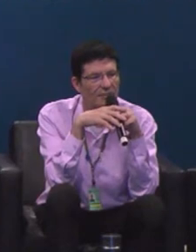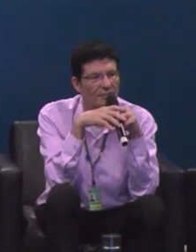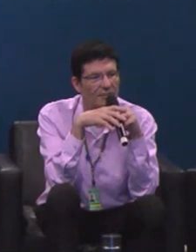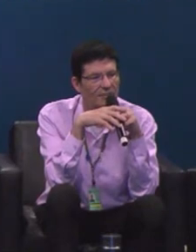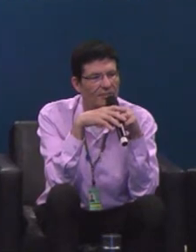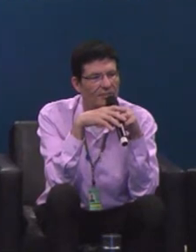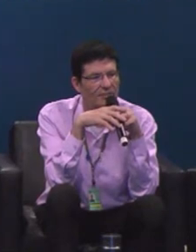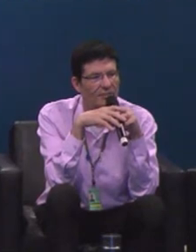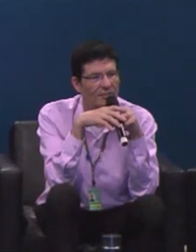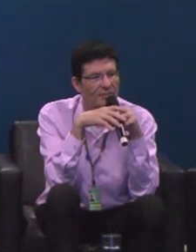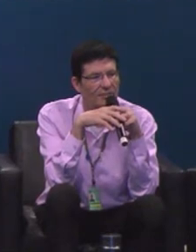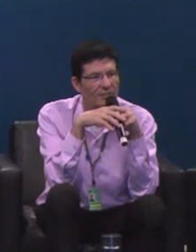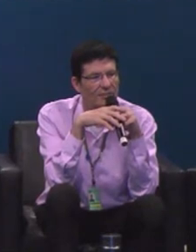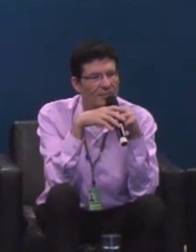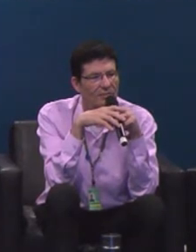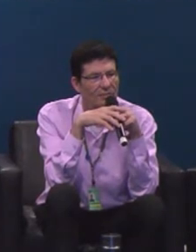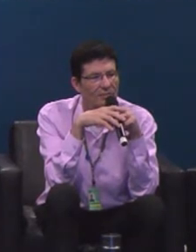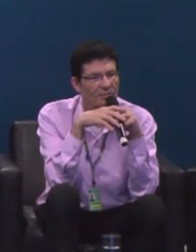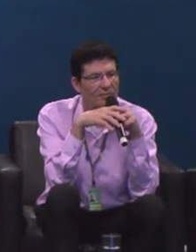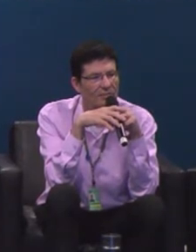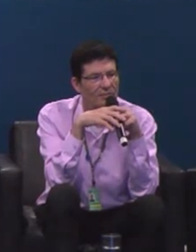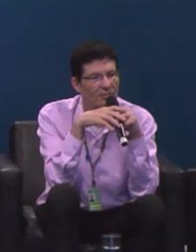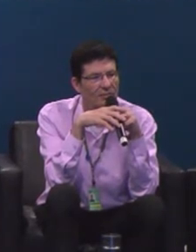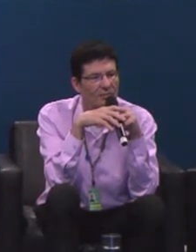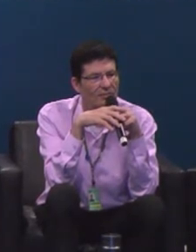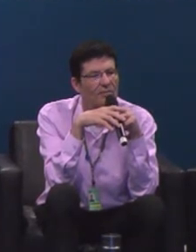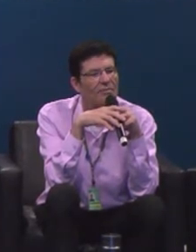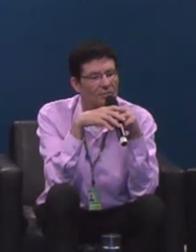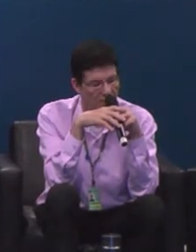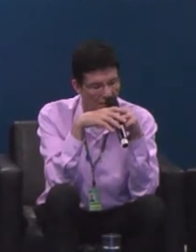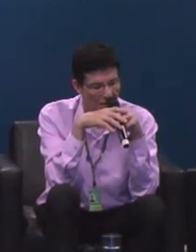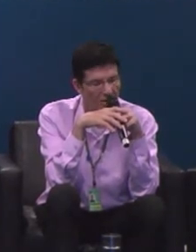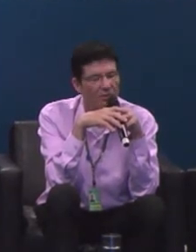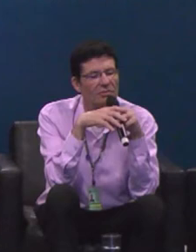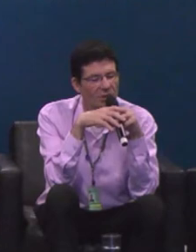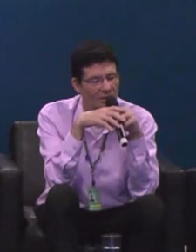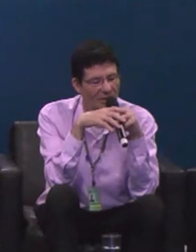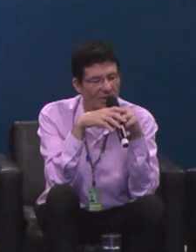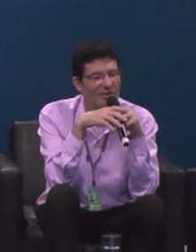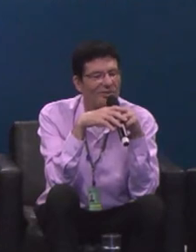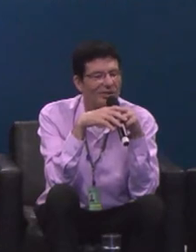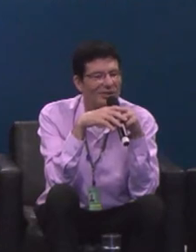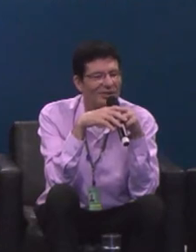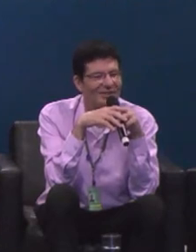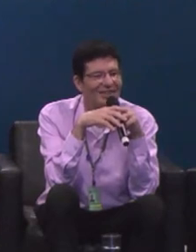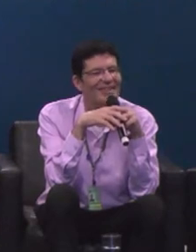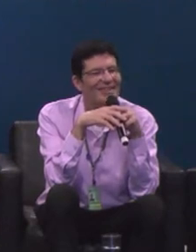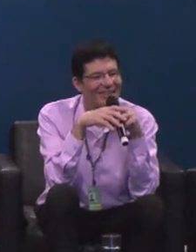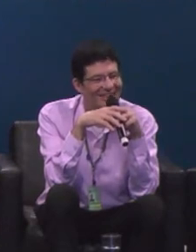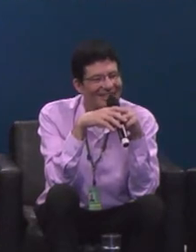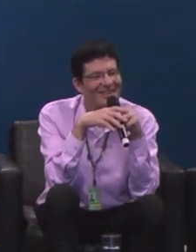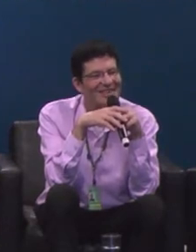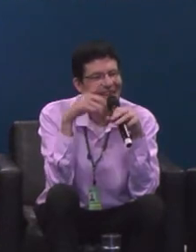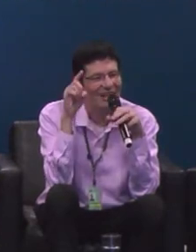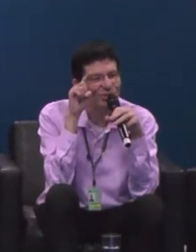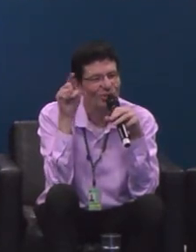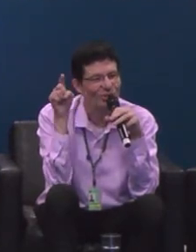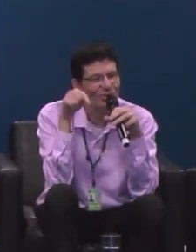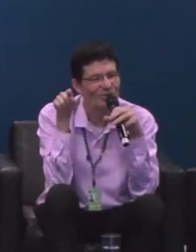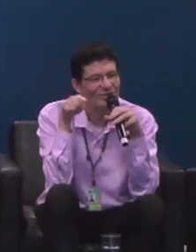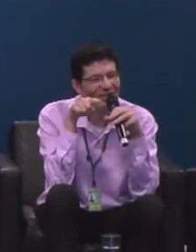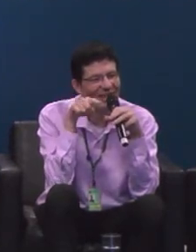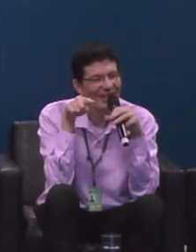na prática, assim, tem uma parte lá no portal que explica isso? Isso, portal da Anvisa. Beleza.